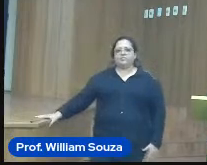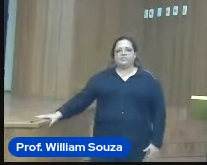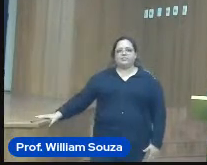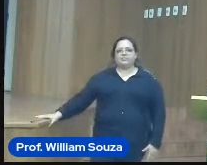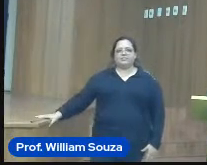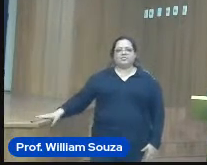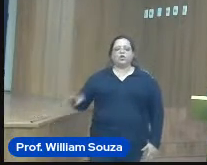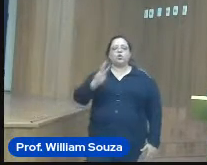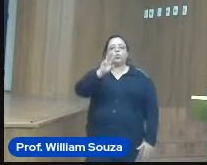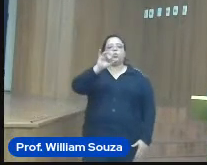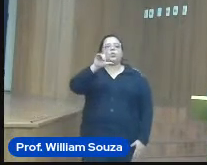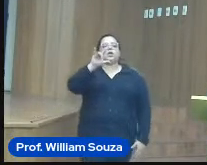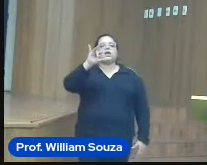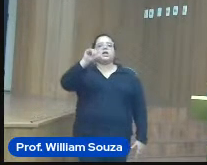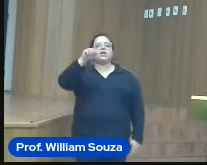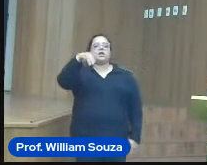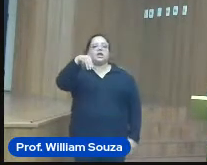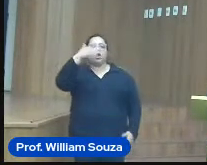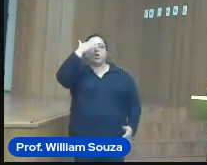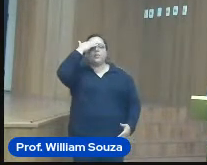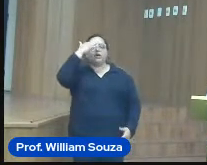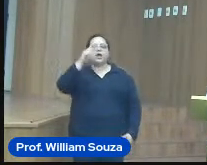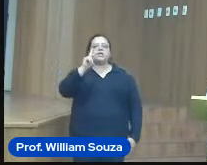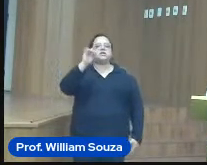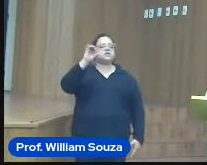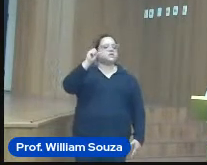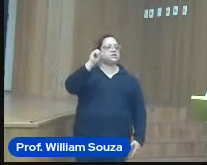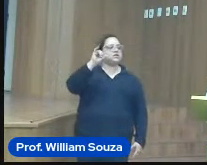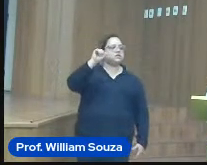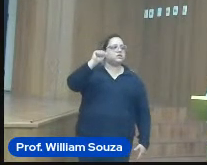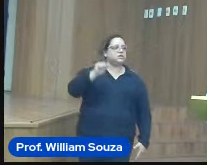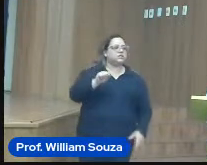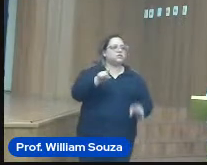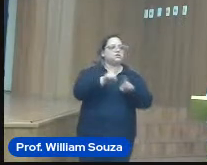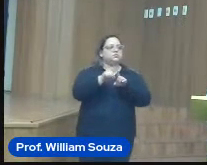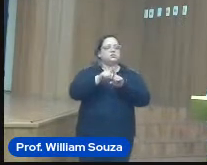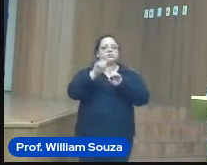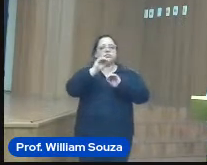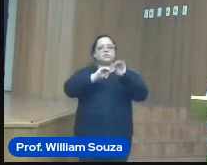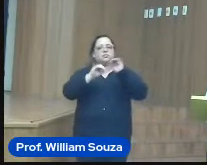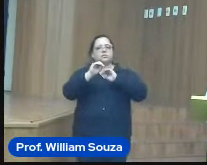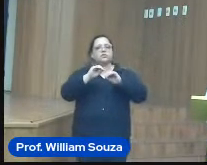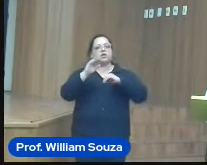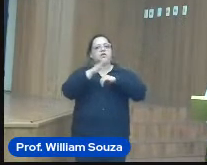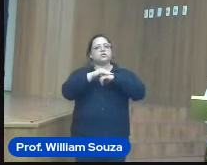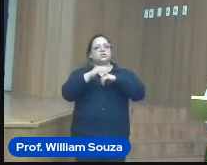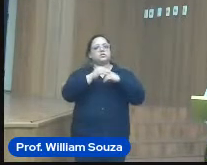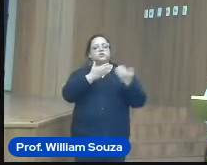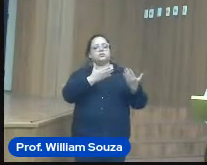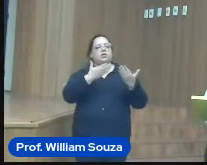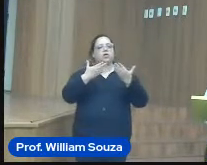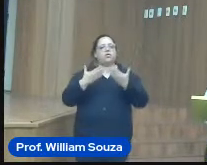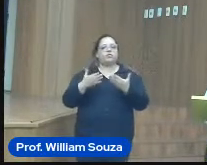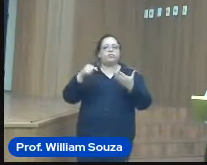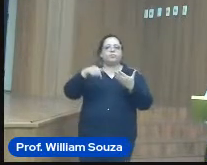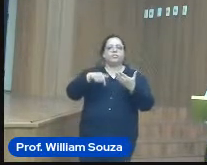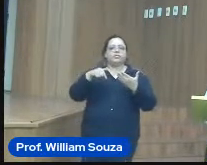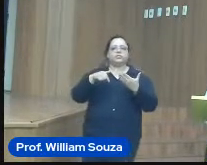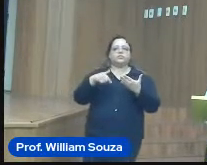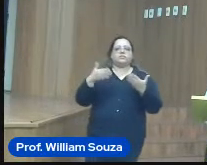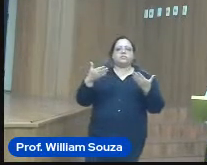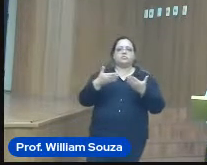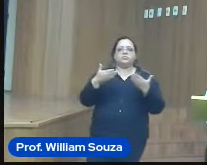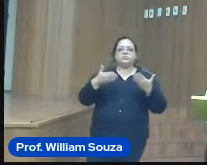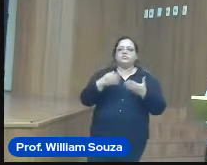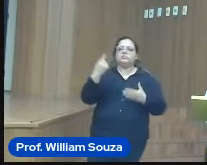pelo carinho. A Kícia Carvalho, um beijo para ela, que tão gentilmente me convidou para poder participar aqui. E a cada